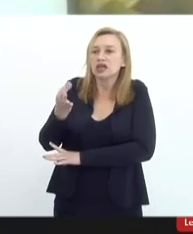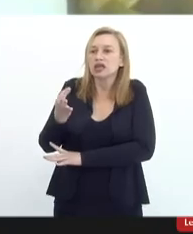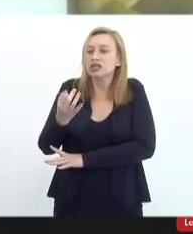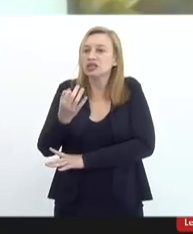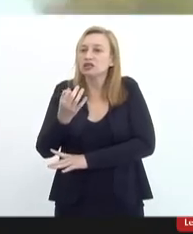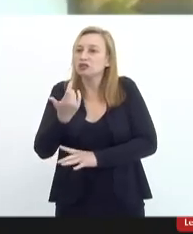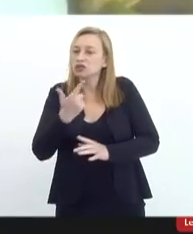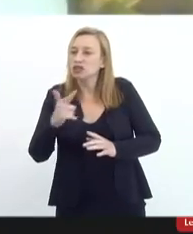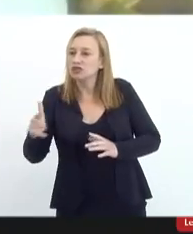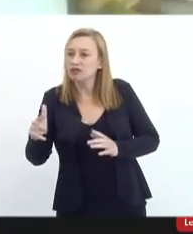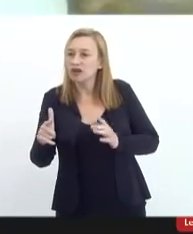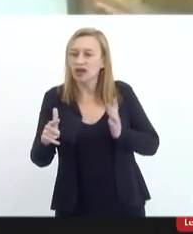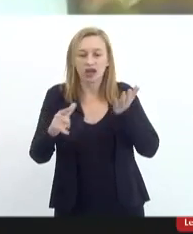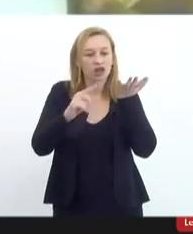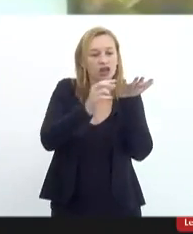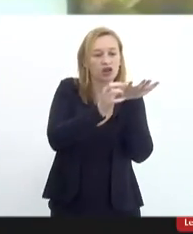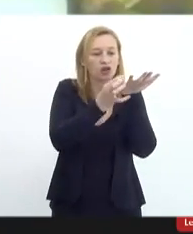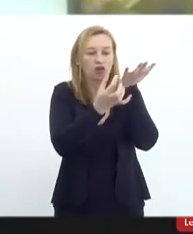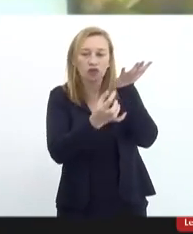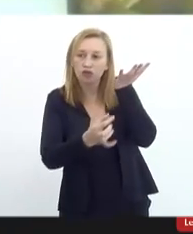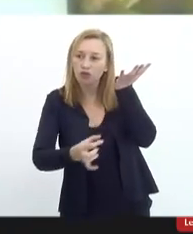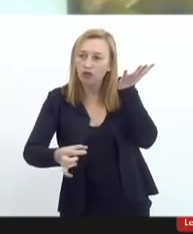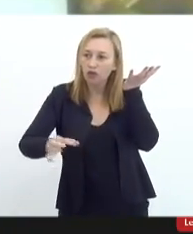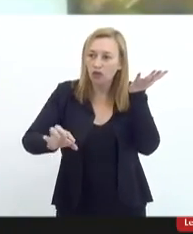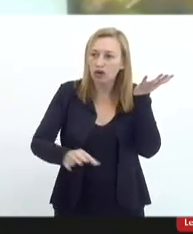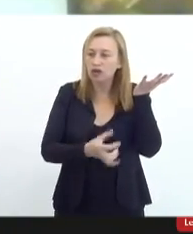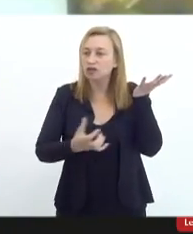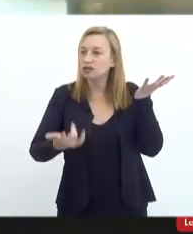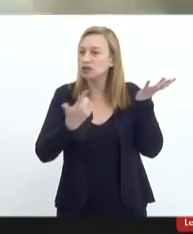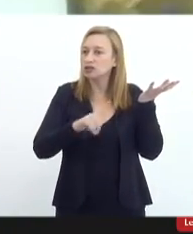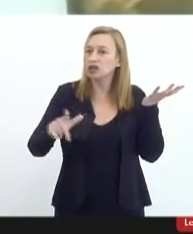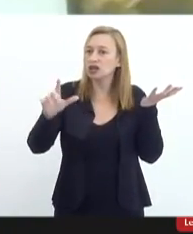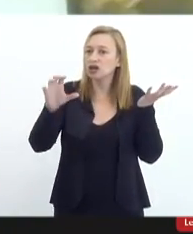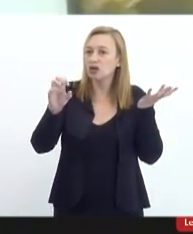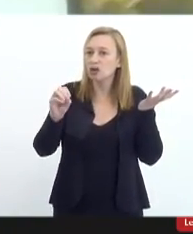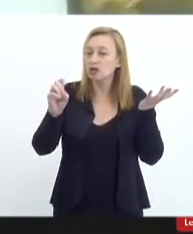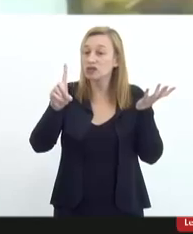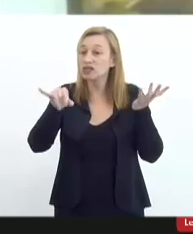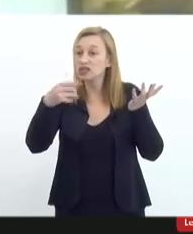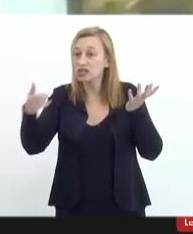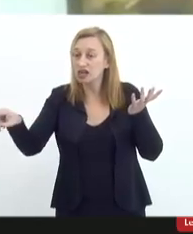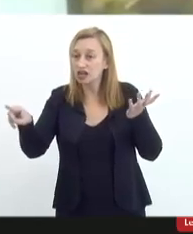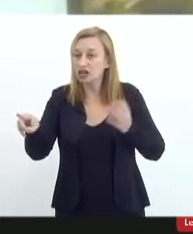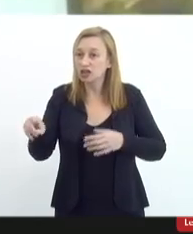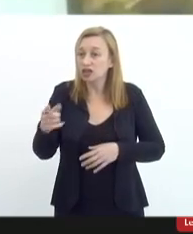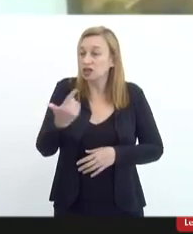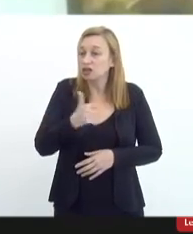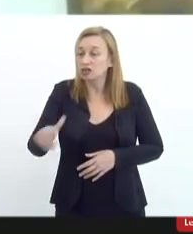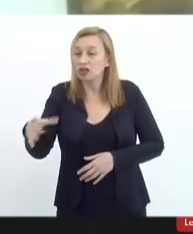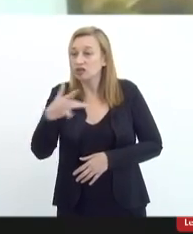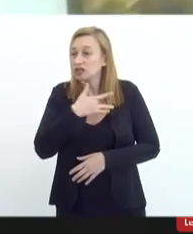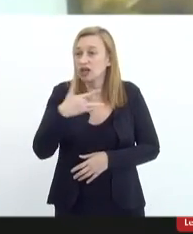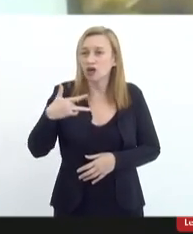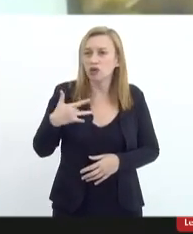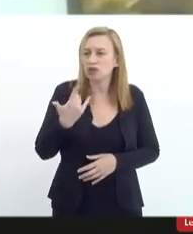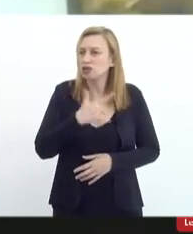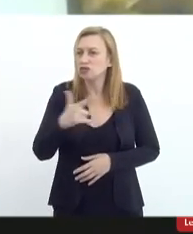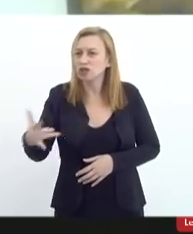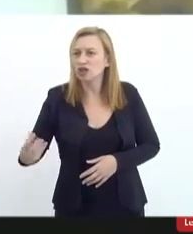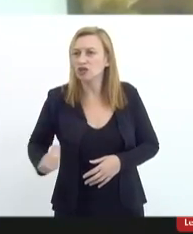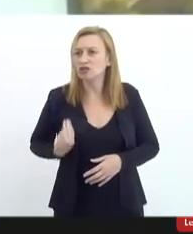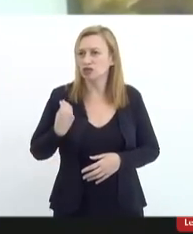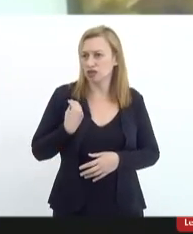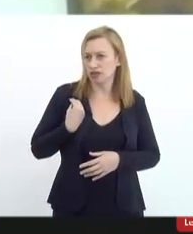ossan, sem ossan não há culto à ancestralidade, sem ossan eu não tenho saúde, eu não tenho vida